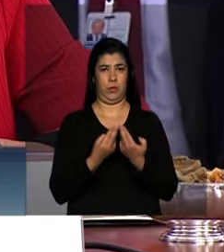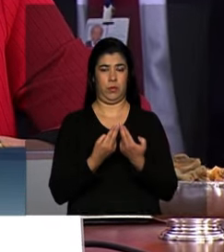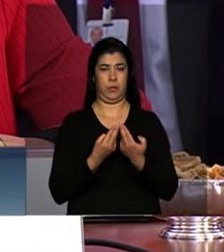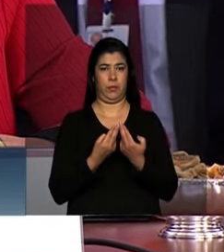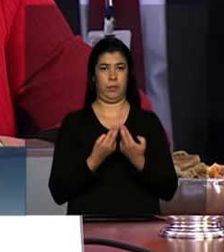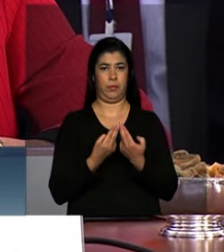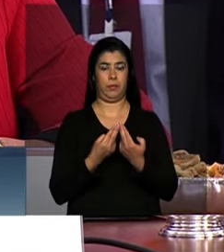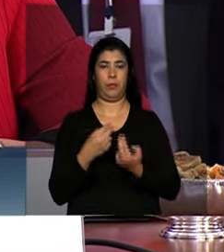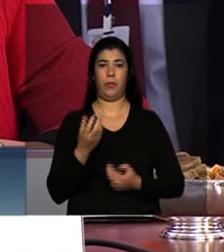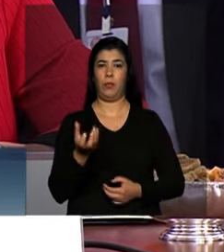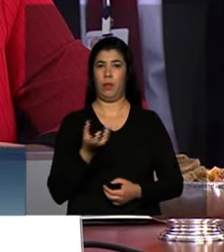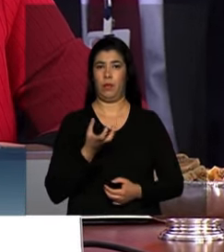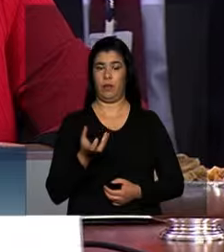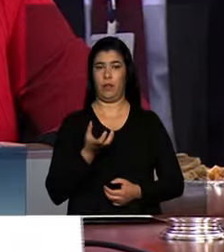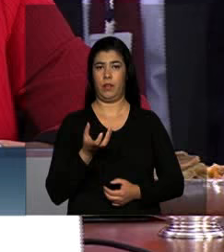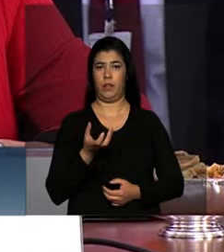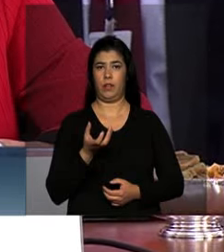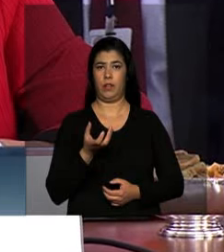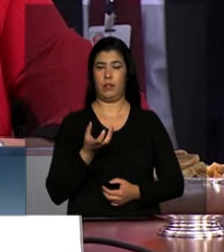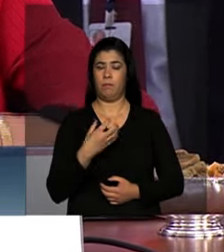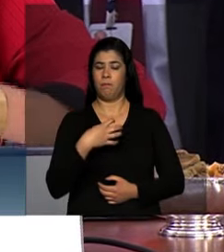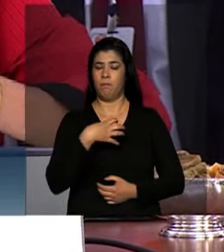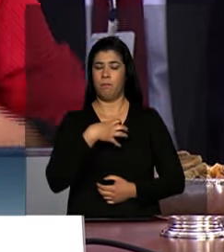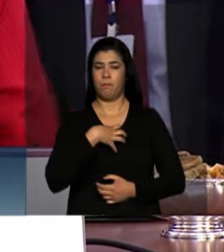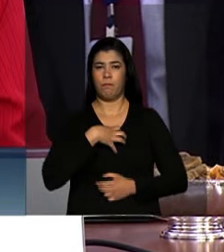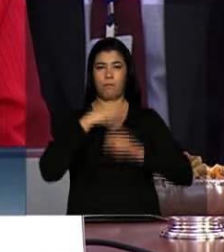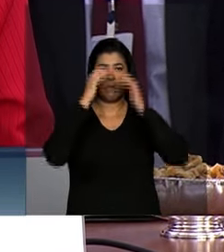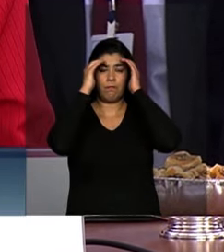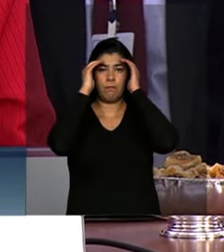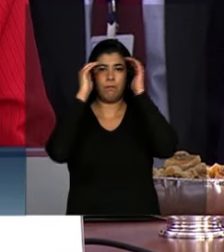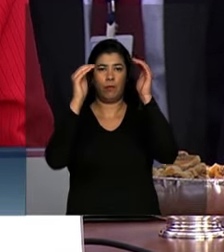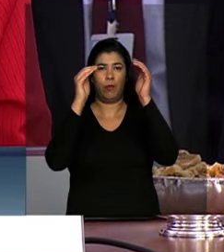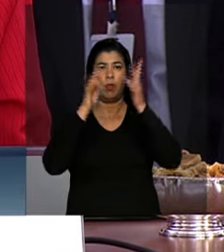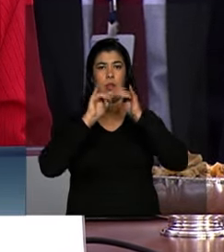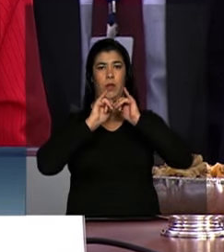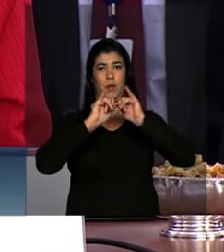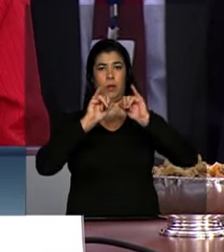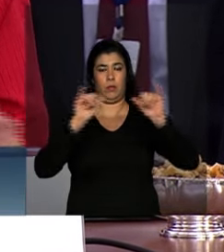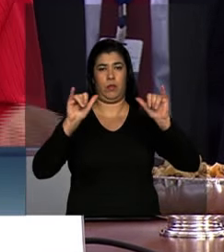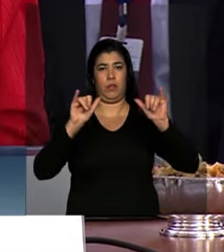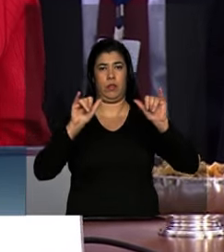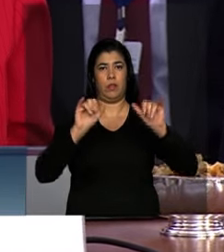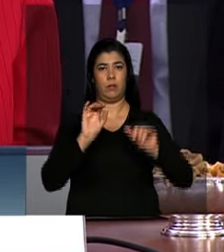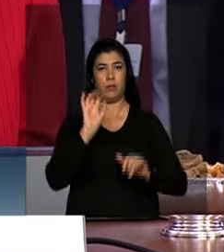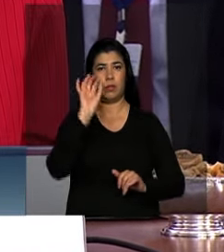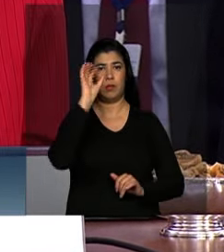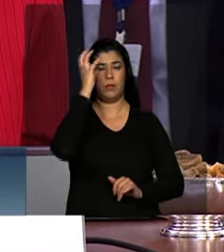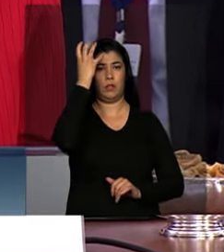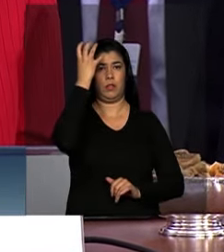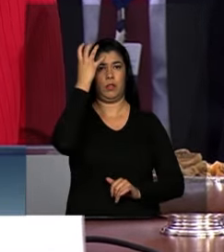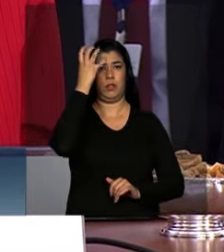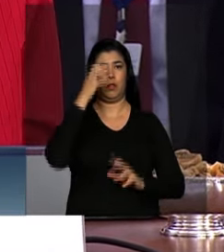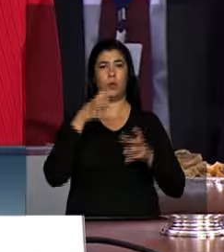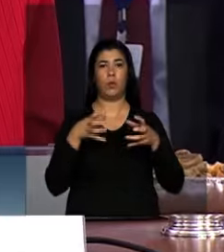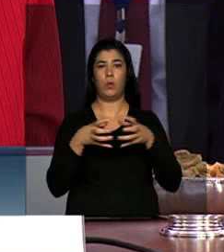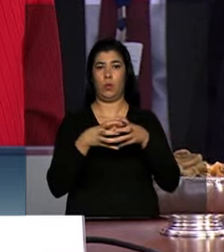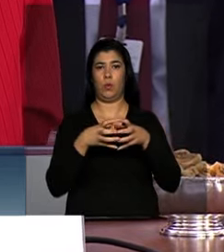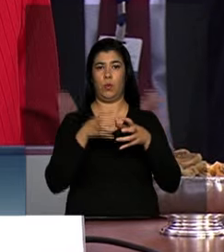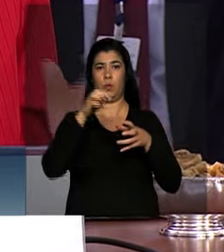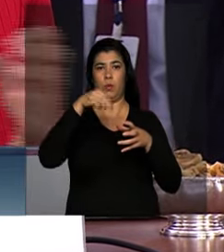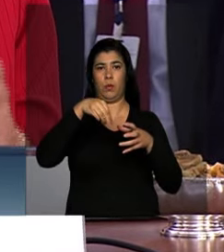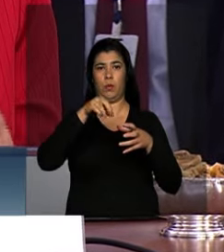eu queria, com muita honra, anunciar uma decisão do Grupo